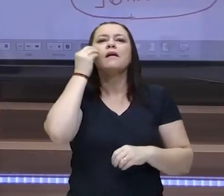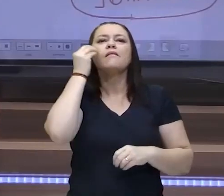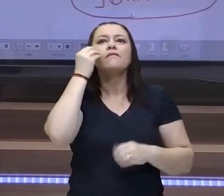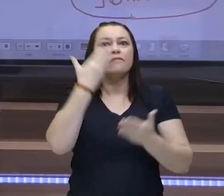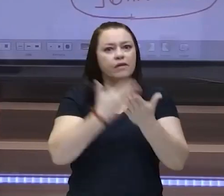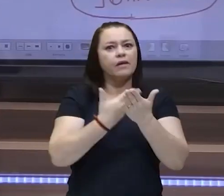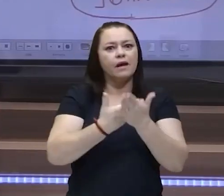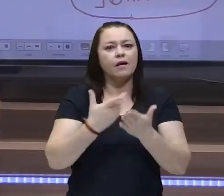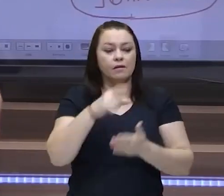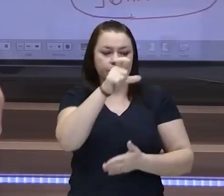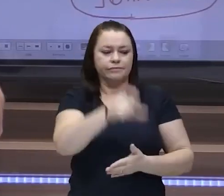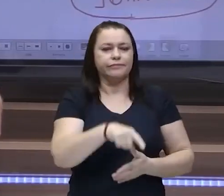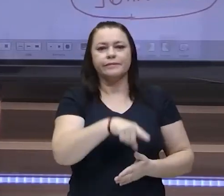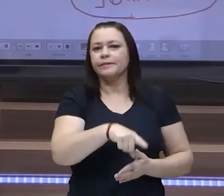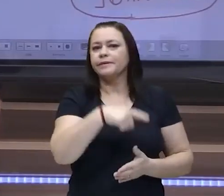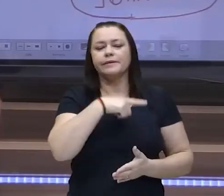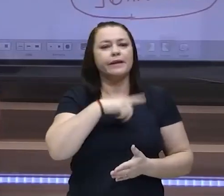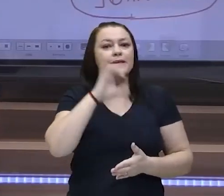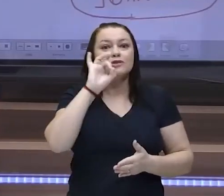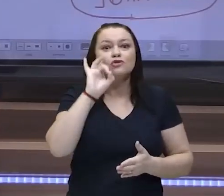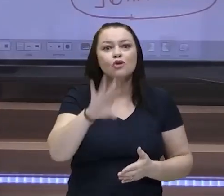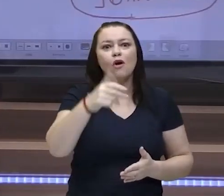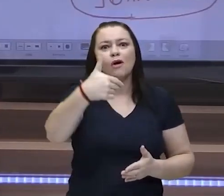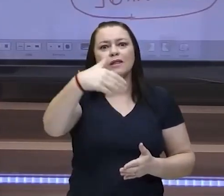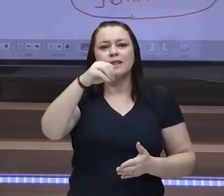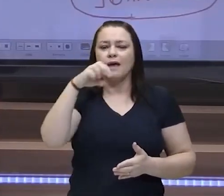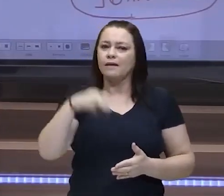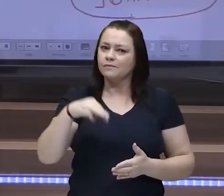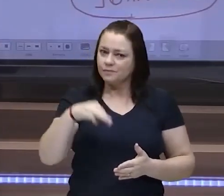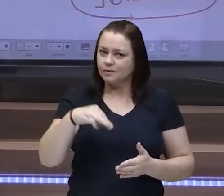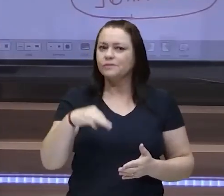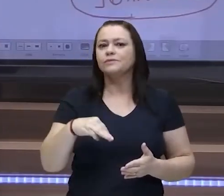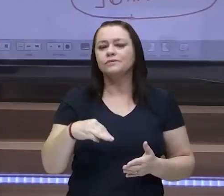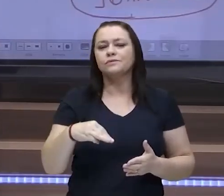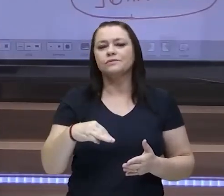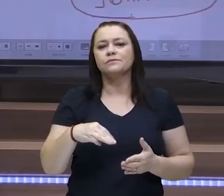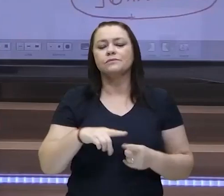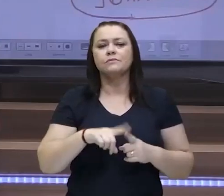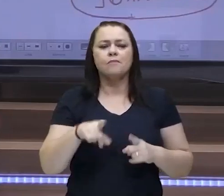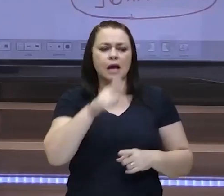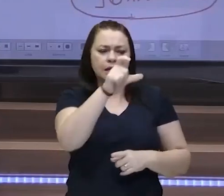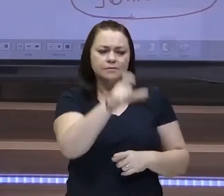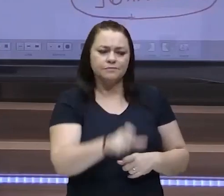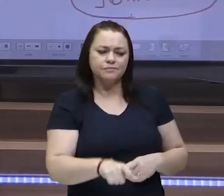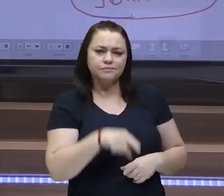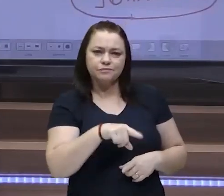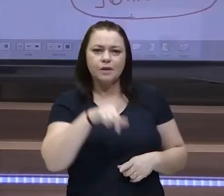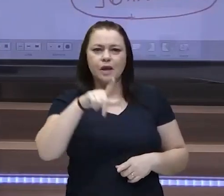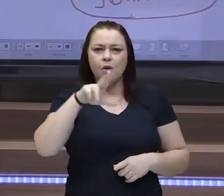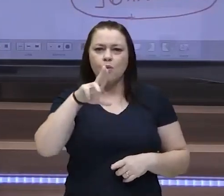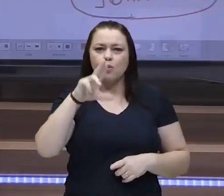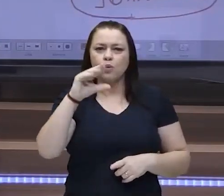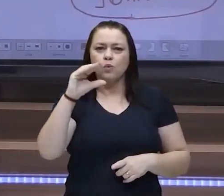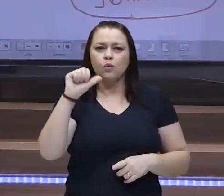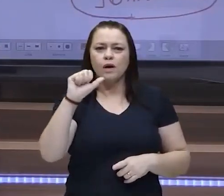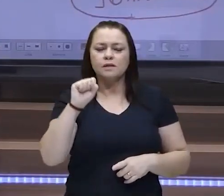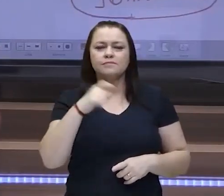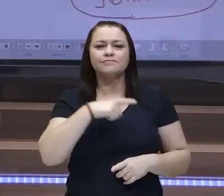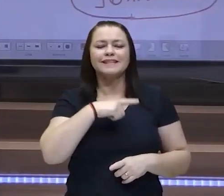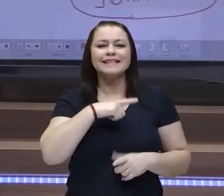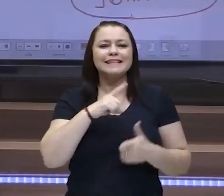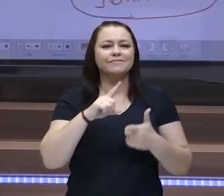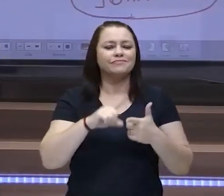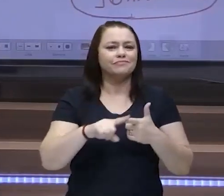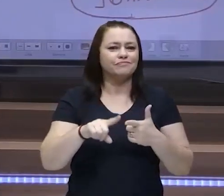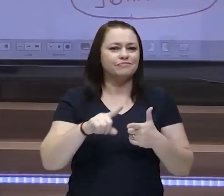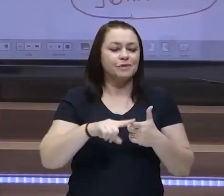Lucas, sobrou apenas o quê? 10 minutos. Mas esse mesmo Lucas, durante o dia, ele teve um problema. Nossa,